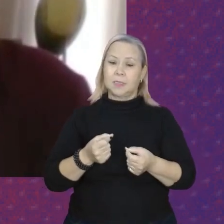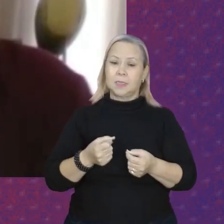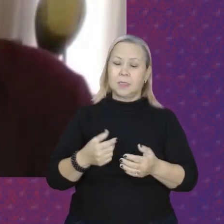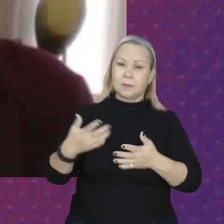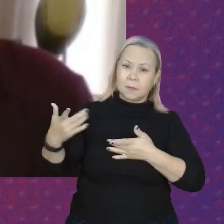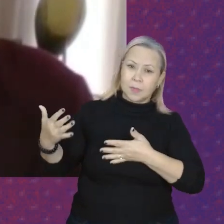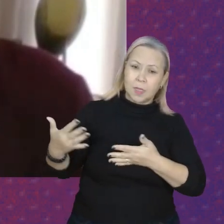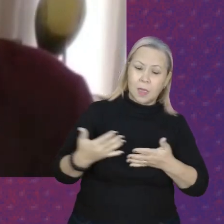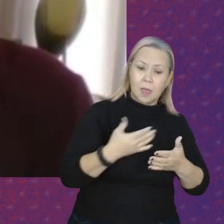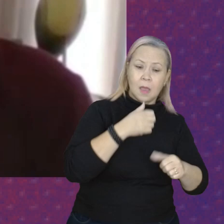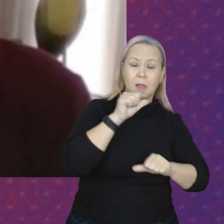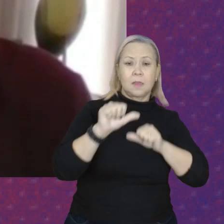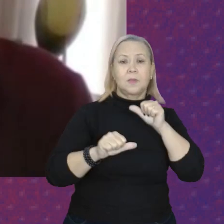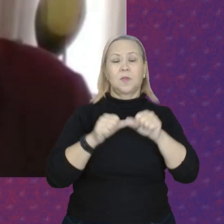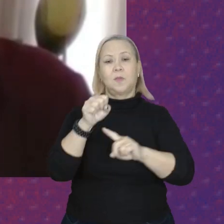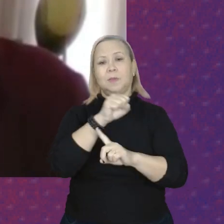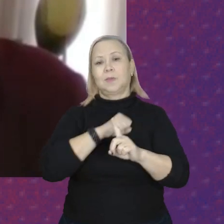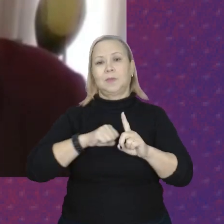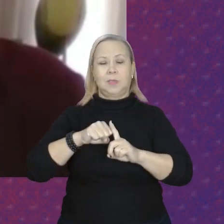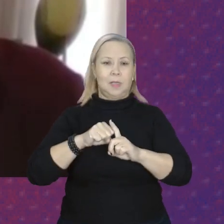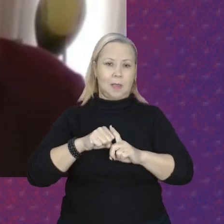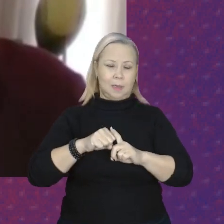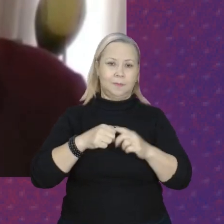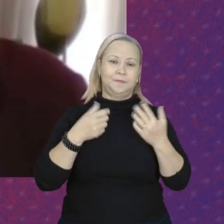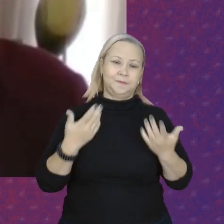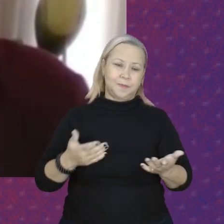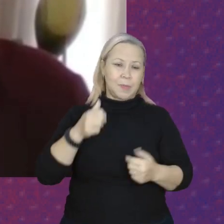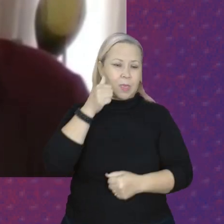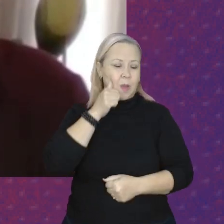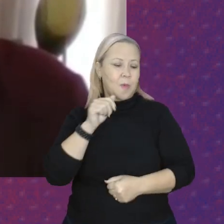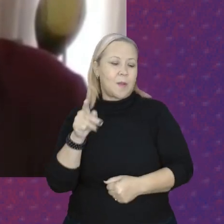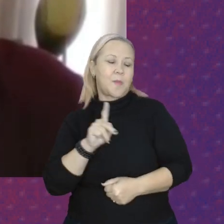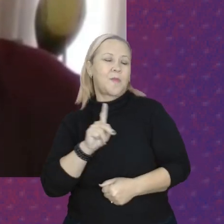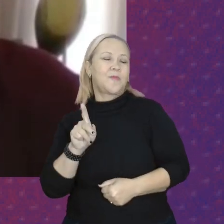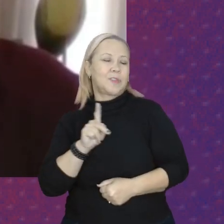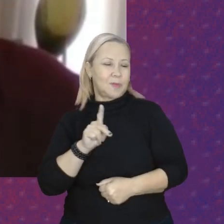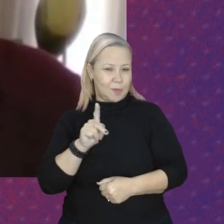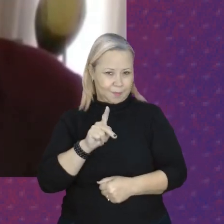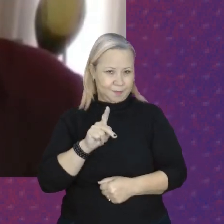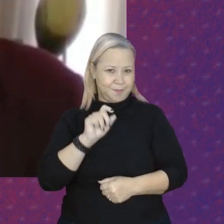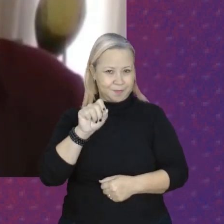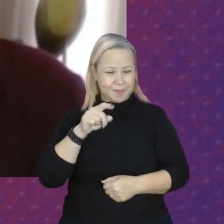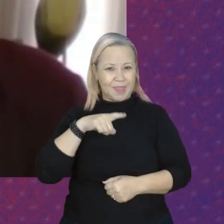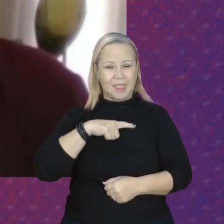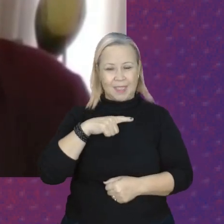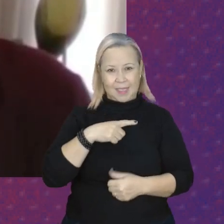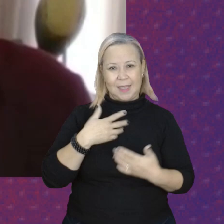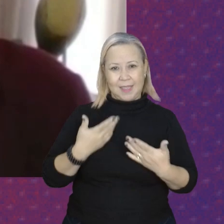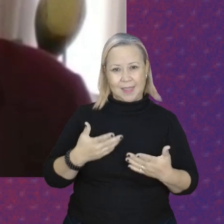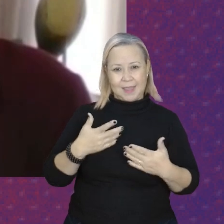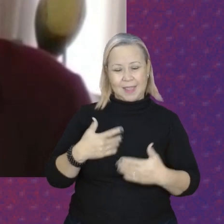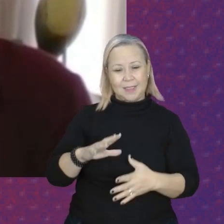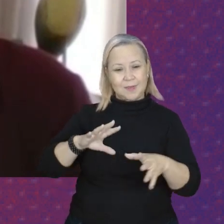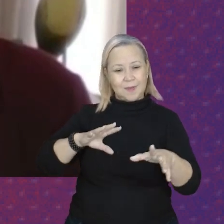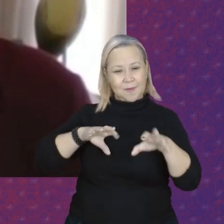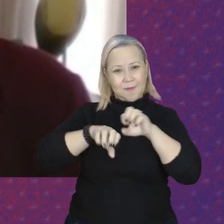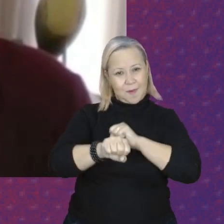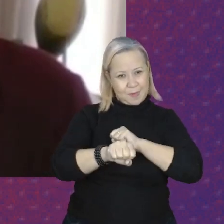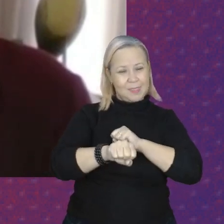pela transformação da sociedade. Então, uma mulher professora que tem na sua